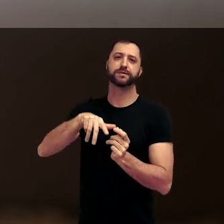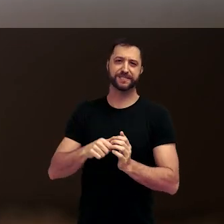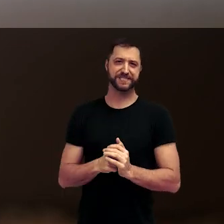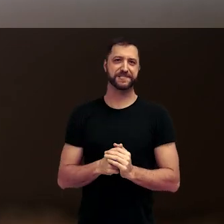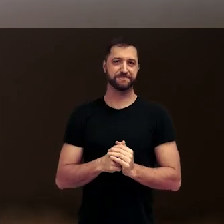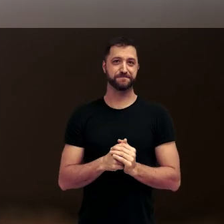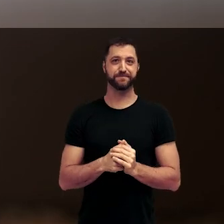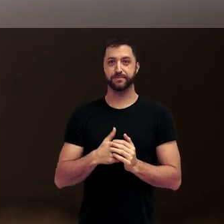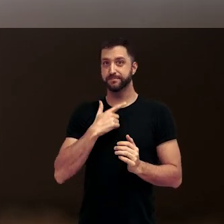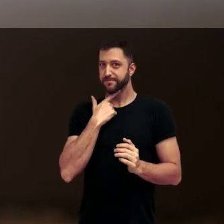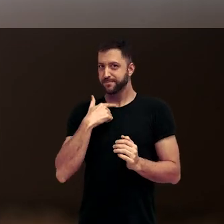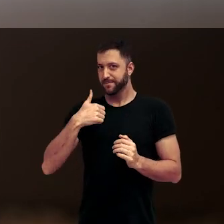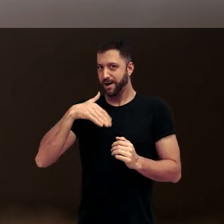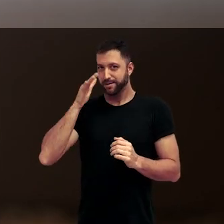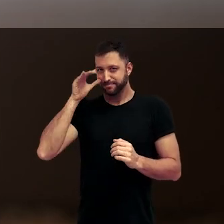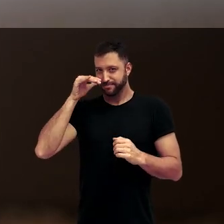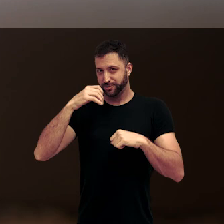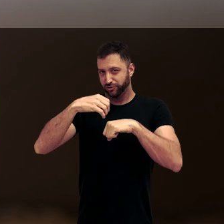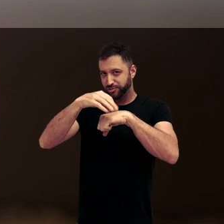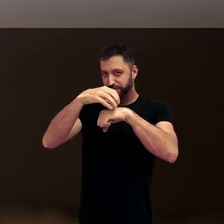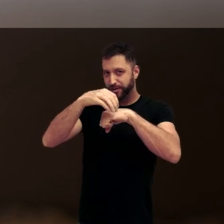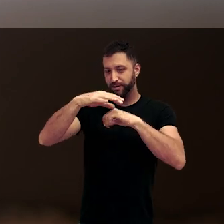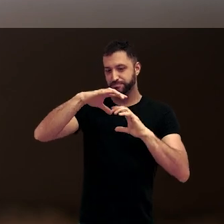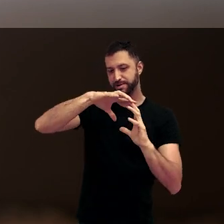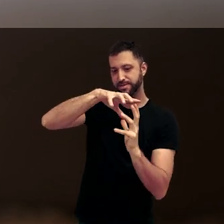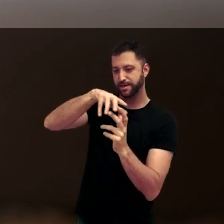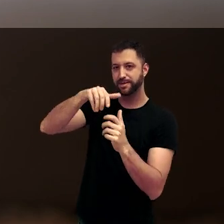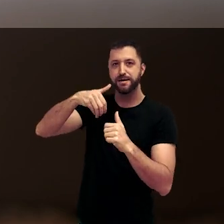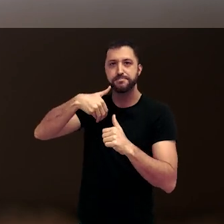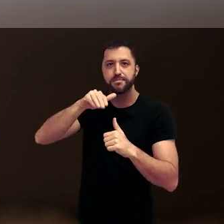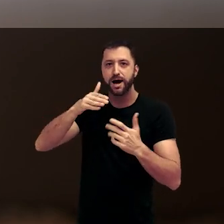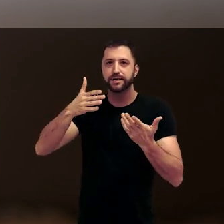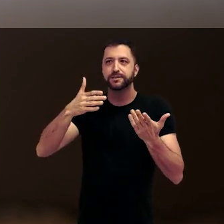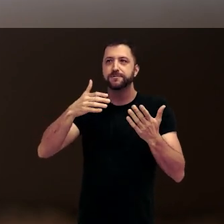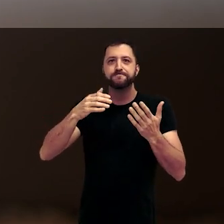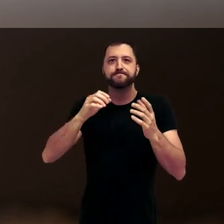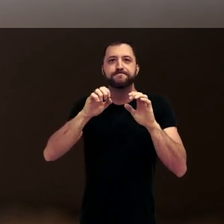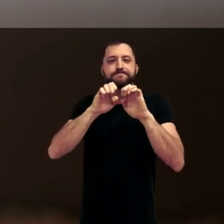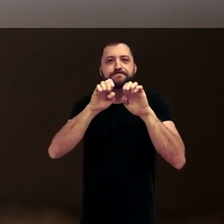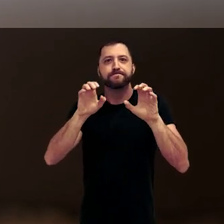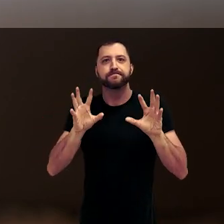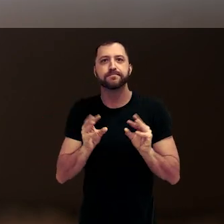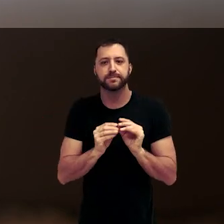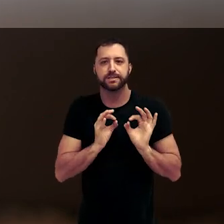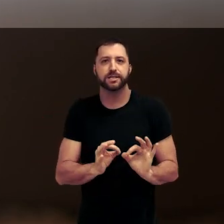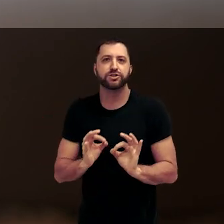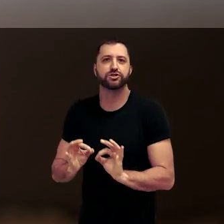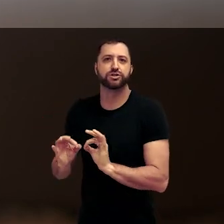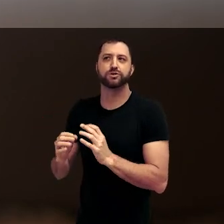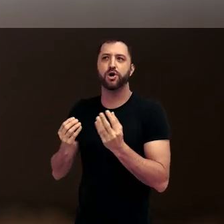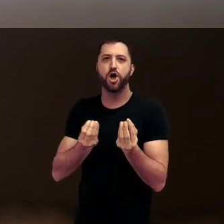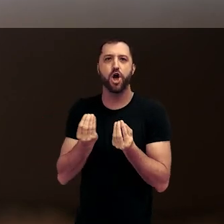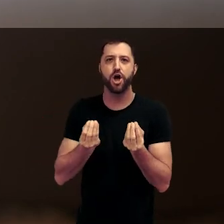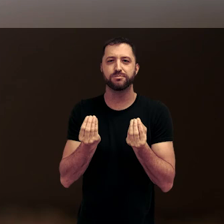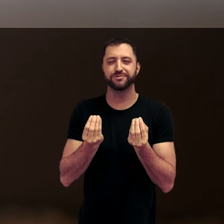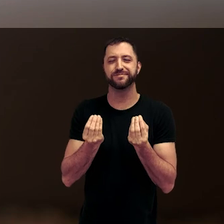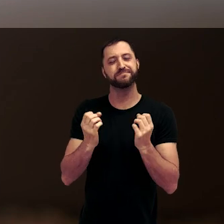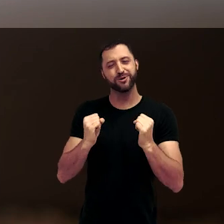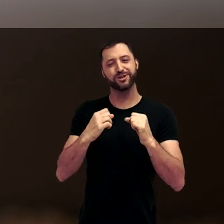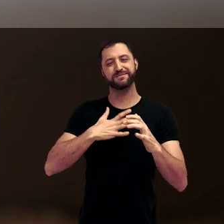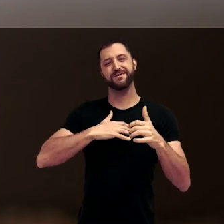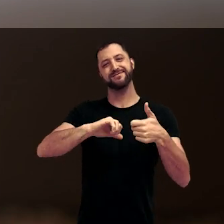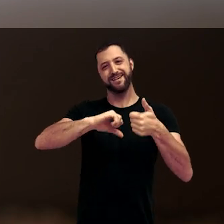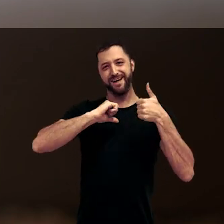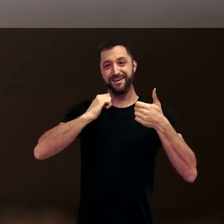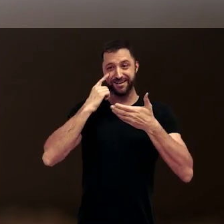consciência. E olha, se você quer saber mais dicas de como contribuir para um planeta mais sustentável, pode me seguir no meu